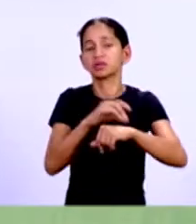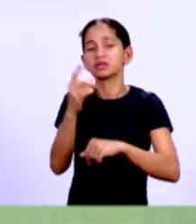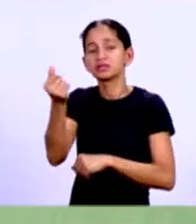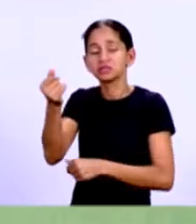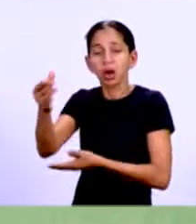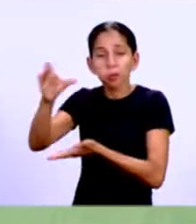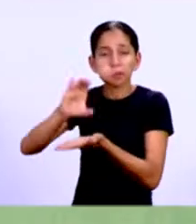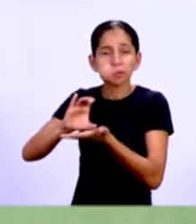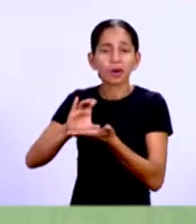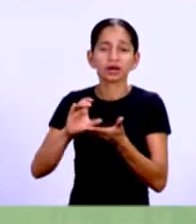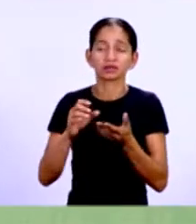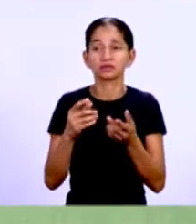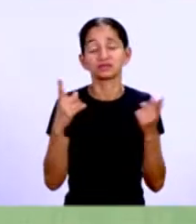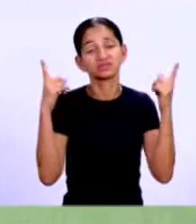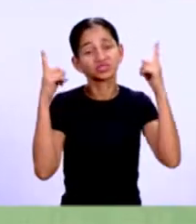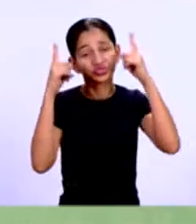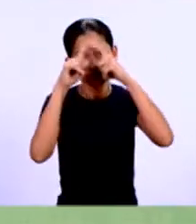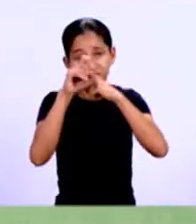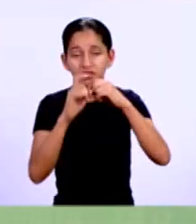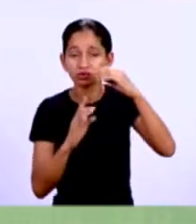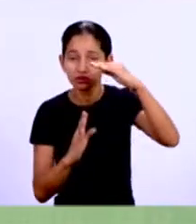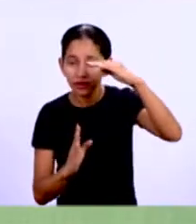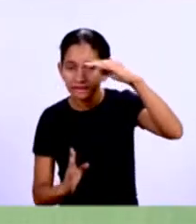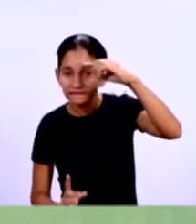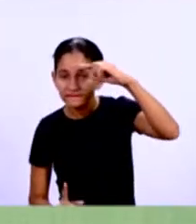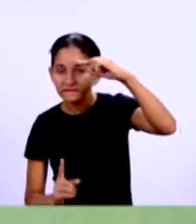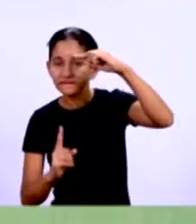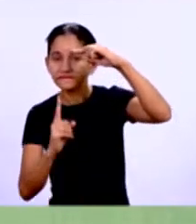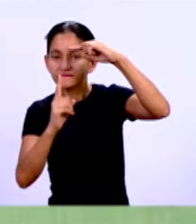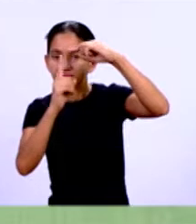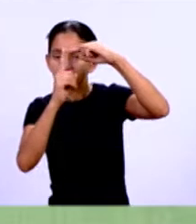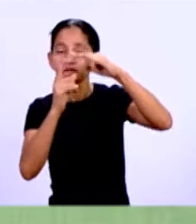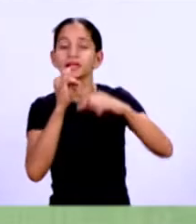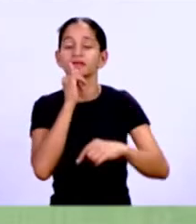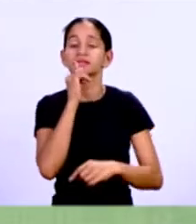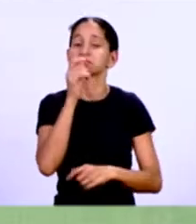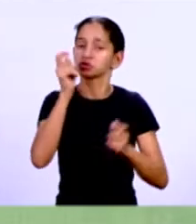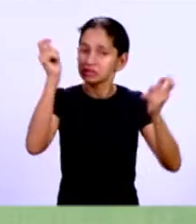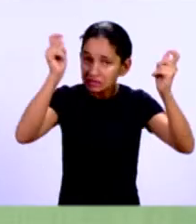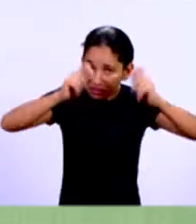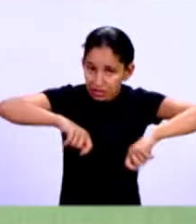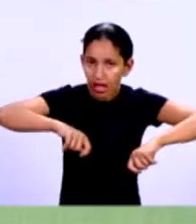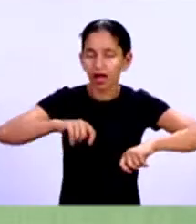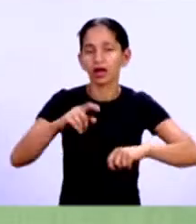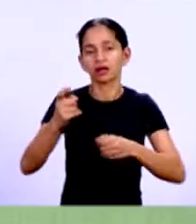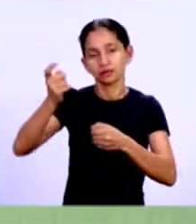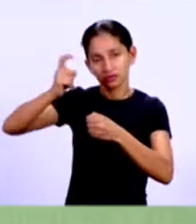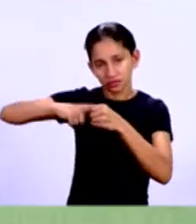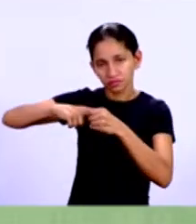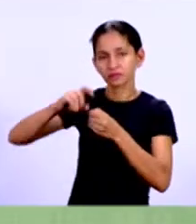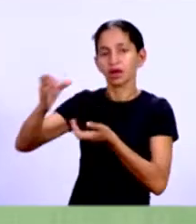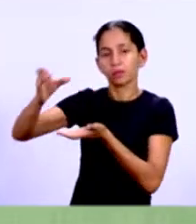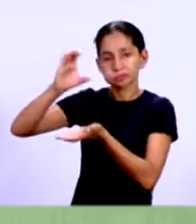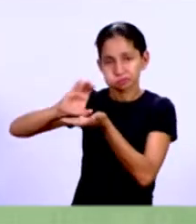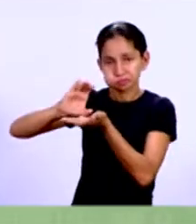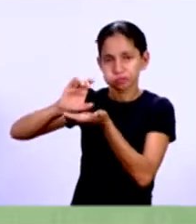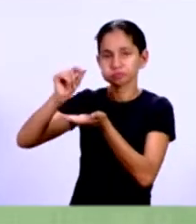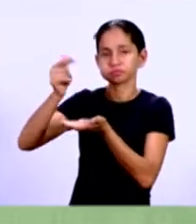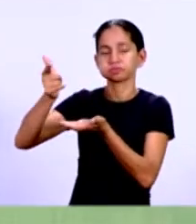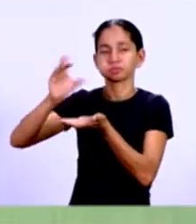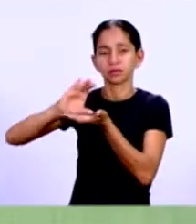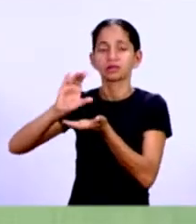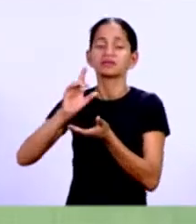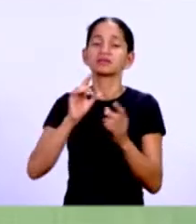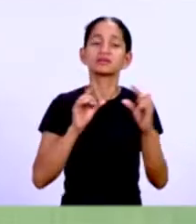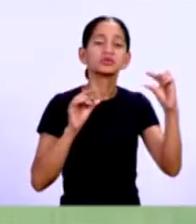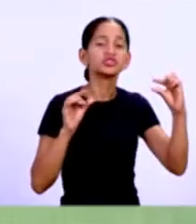ponto bastante difícil de se alcançar. Se você tem a opção de um retorno muito alto com um risco muito